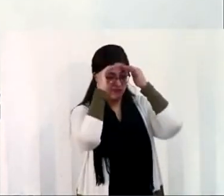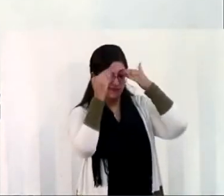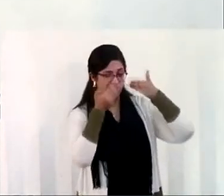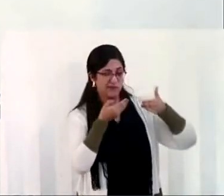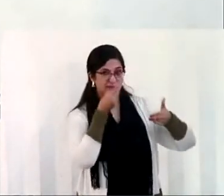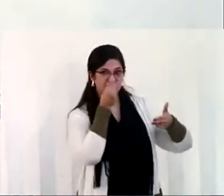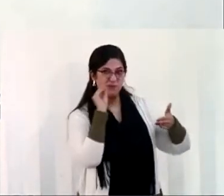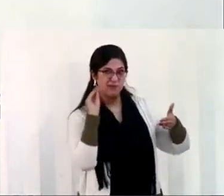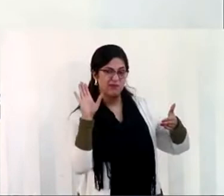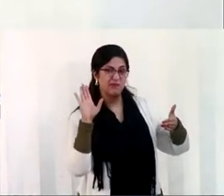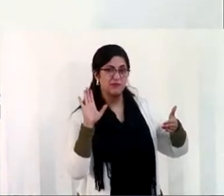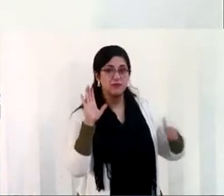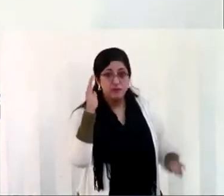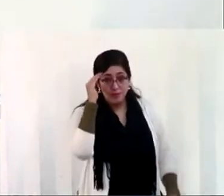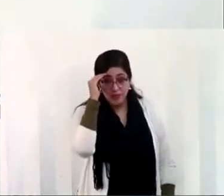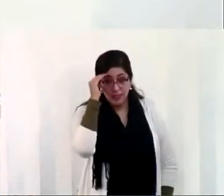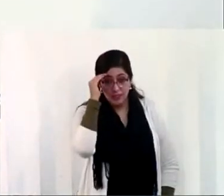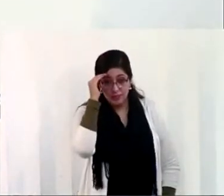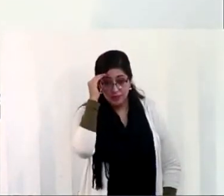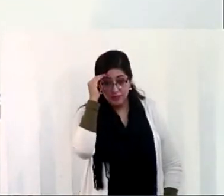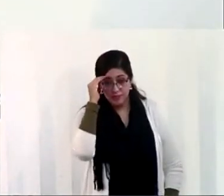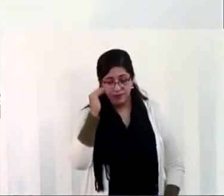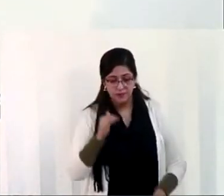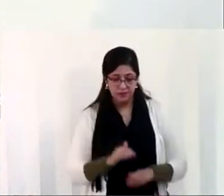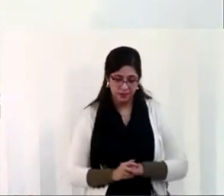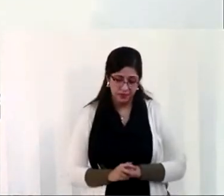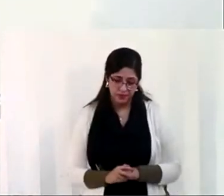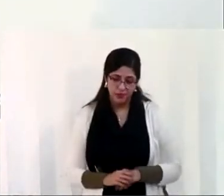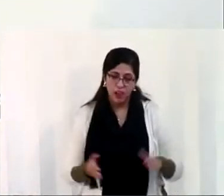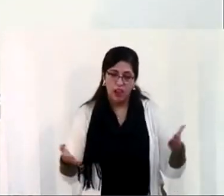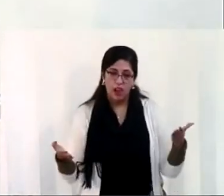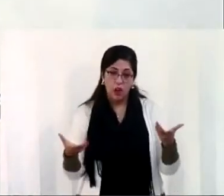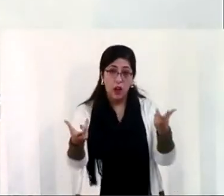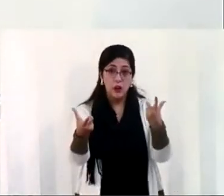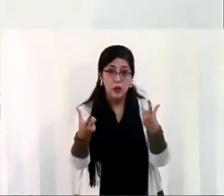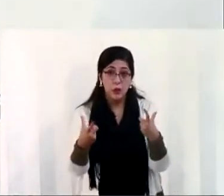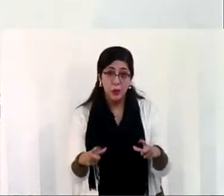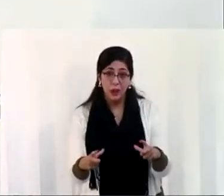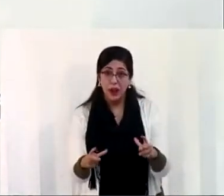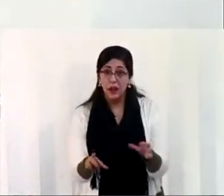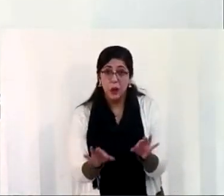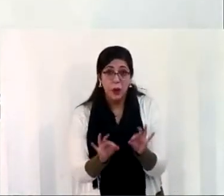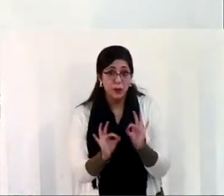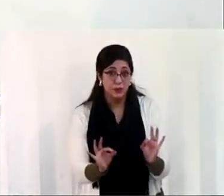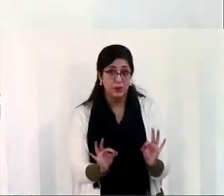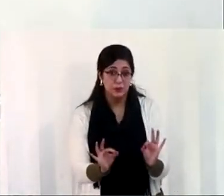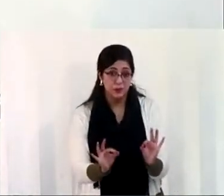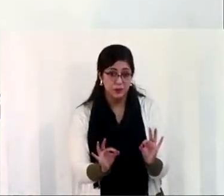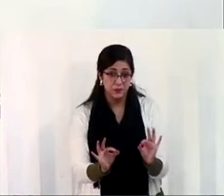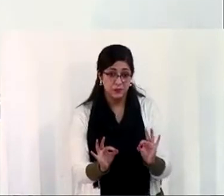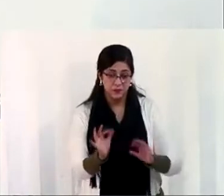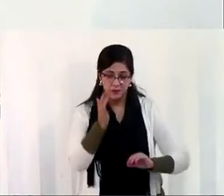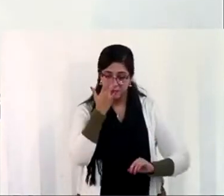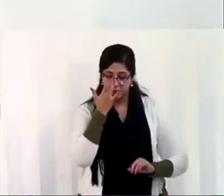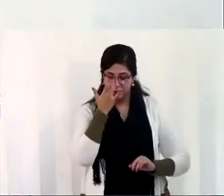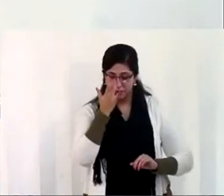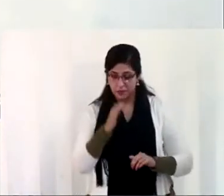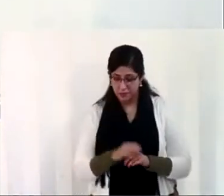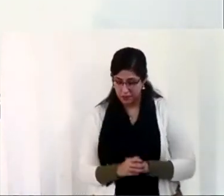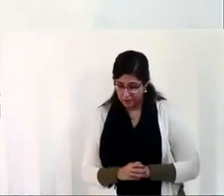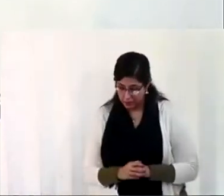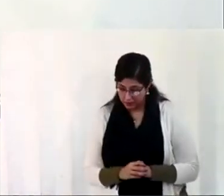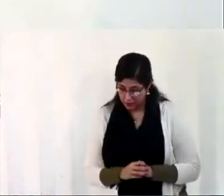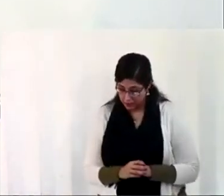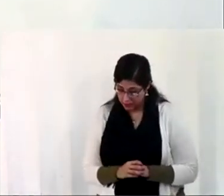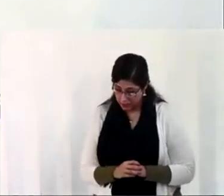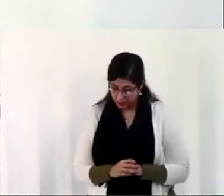desobedientes. A terra do Senhor estava, nesse momento, vivendo a pior das abominações, e piorava um pouco mais ainda, que